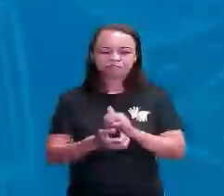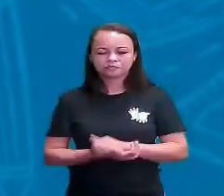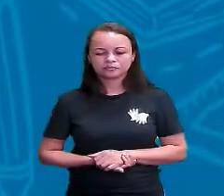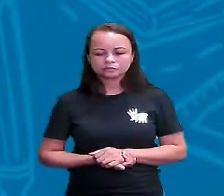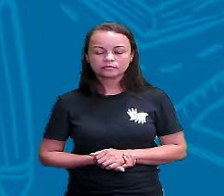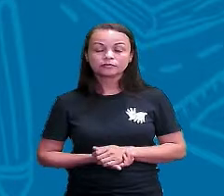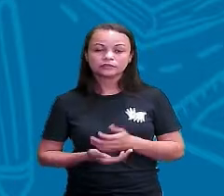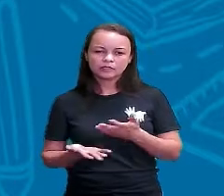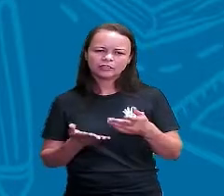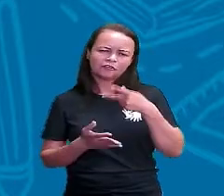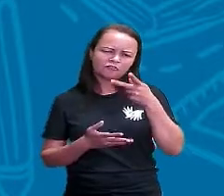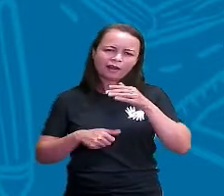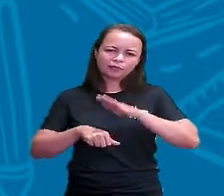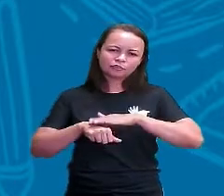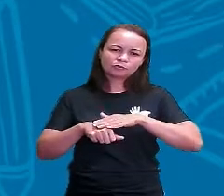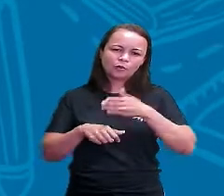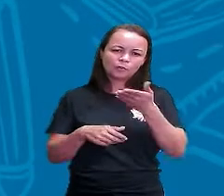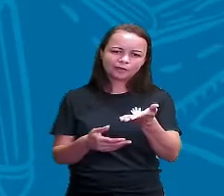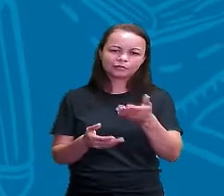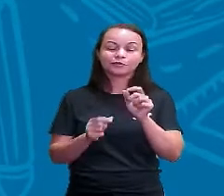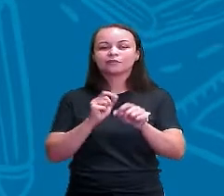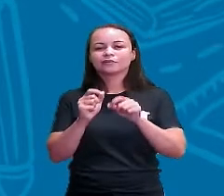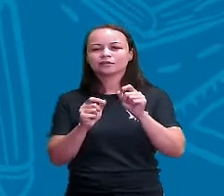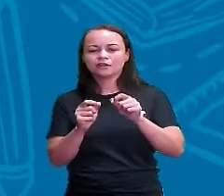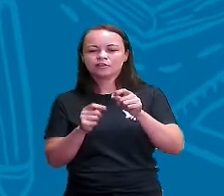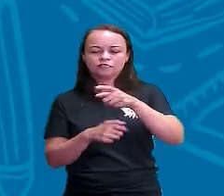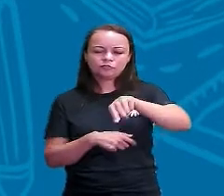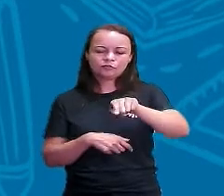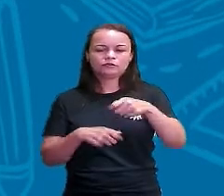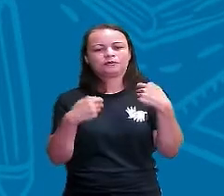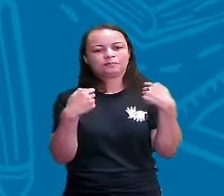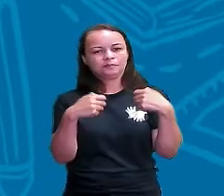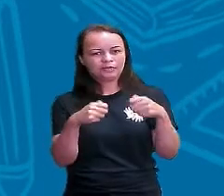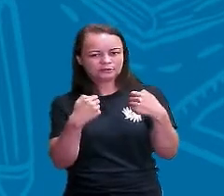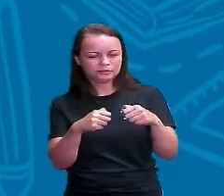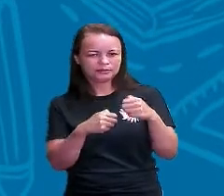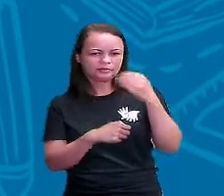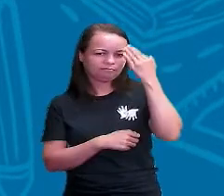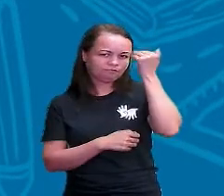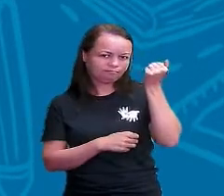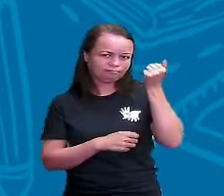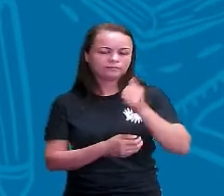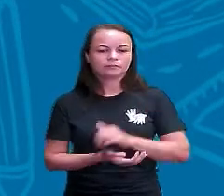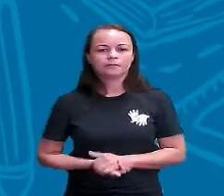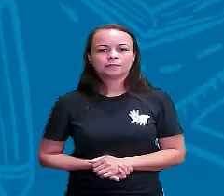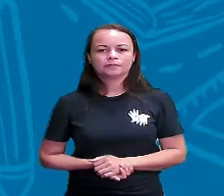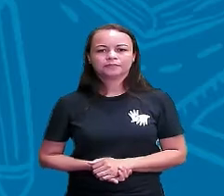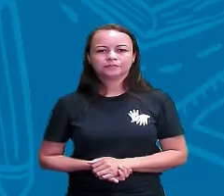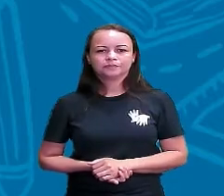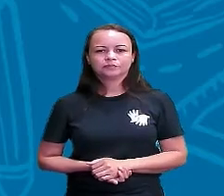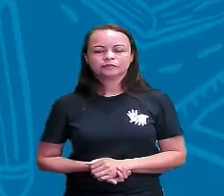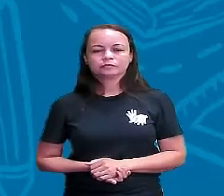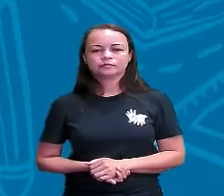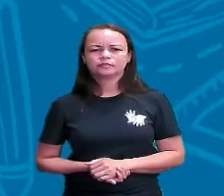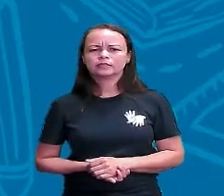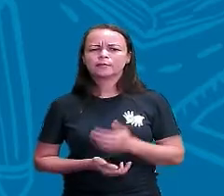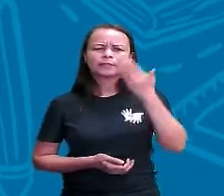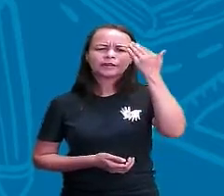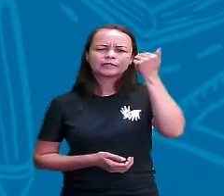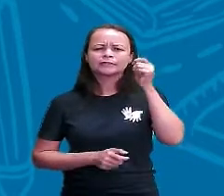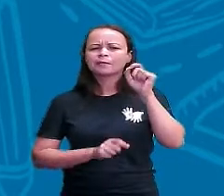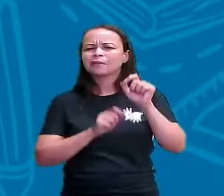podia deixar de falar desse momento. O momento, você precisa saber. E aí, o que é que a gente precisa